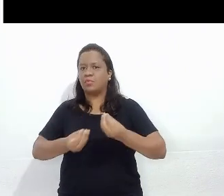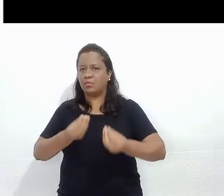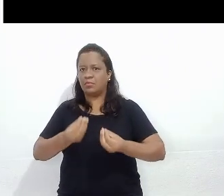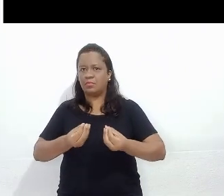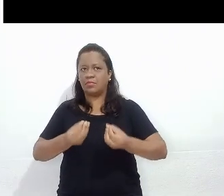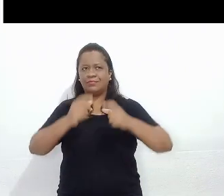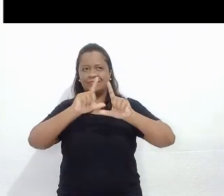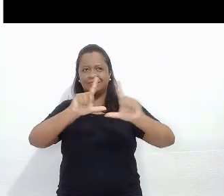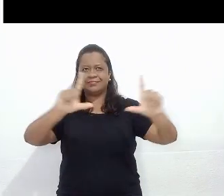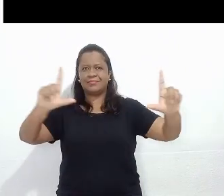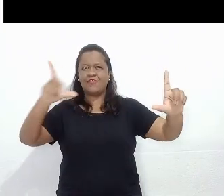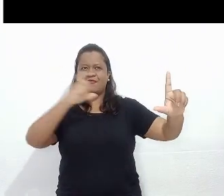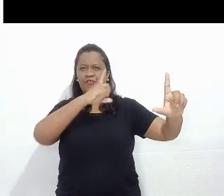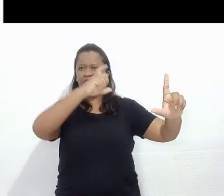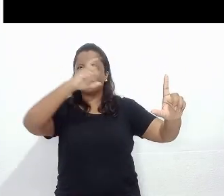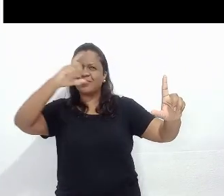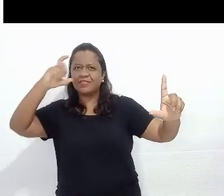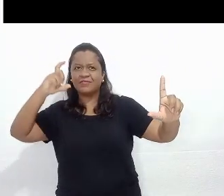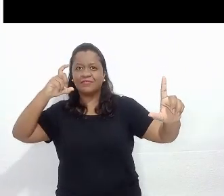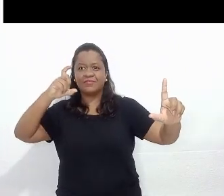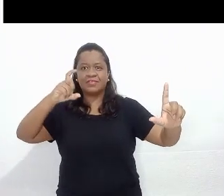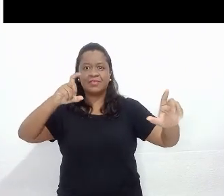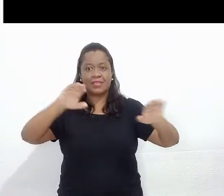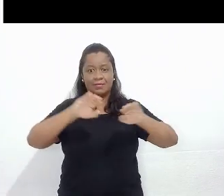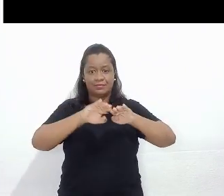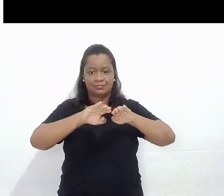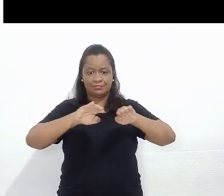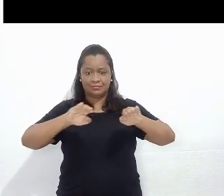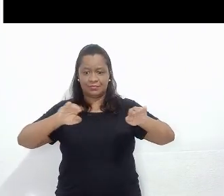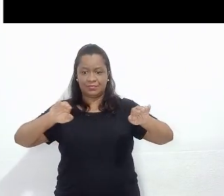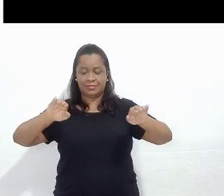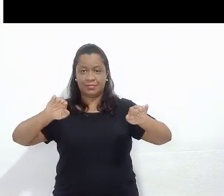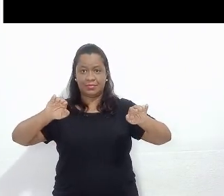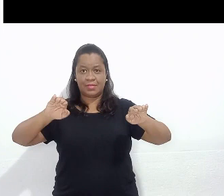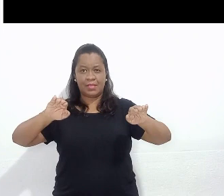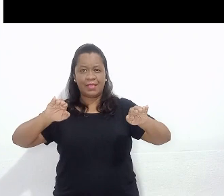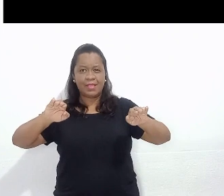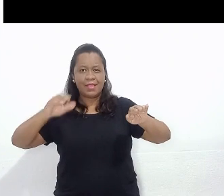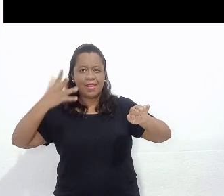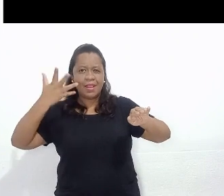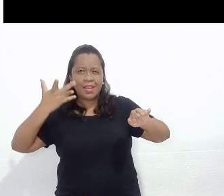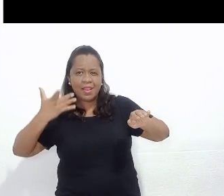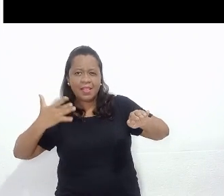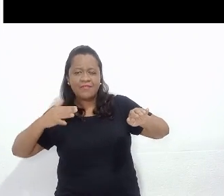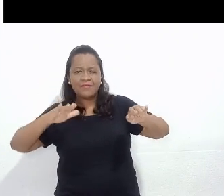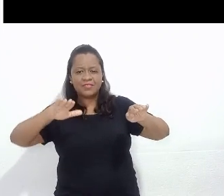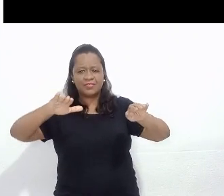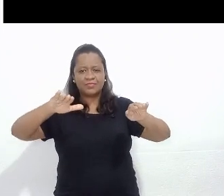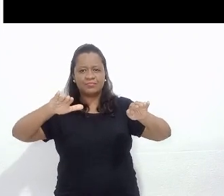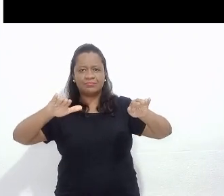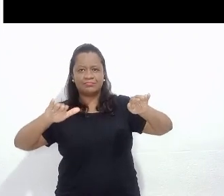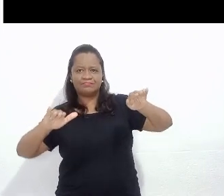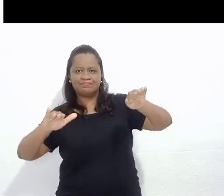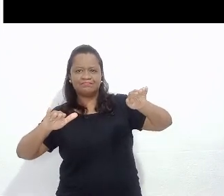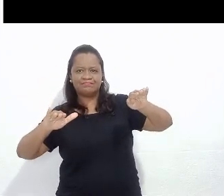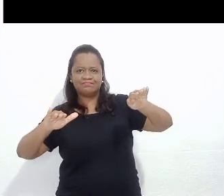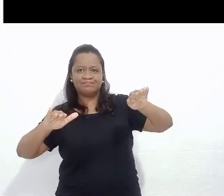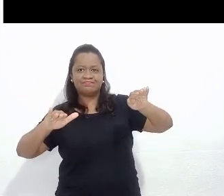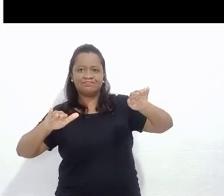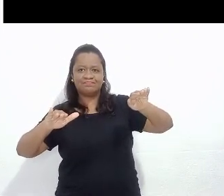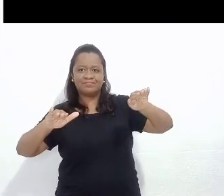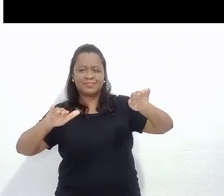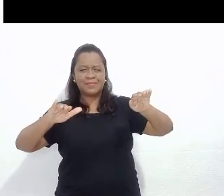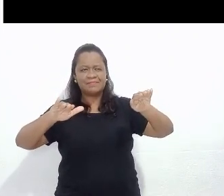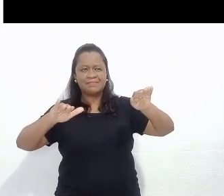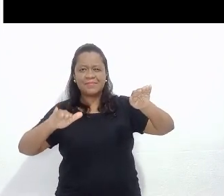fotografia em que quase todas as linhas de horizonte do filme estão levemente tortas. É uma coisa quase imperceptível, é